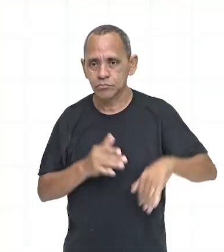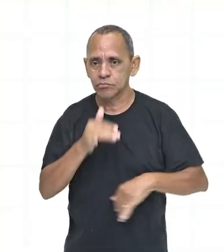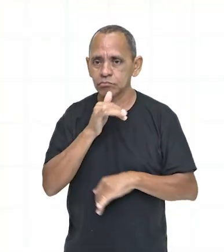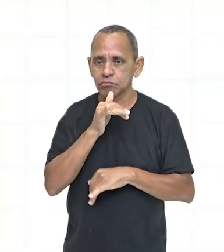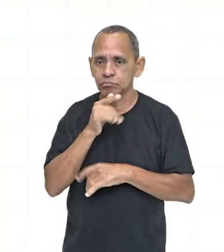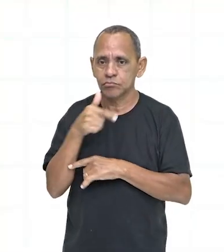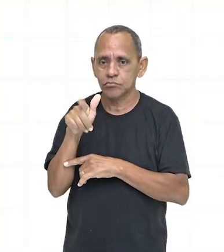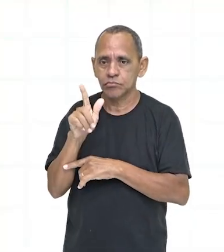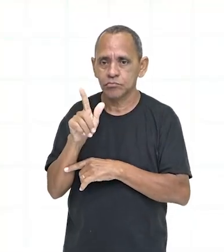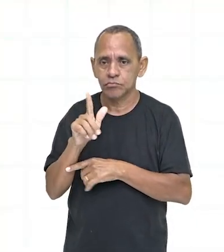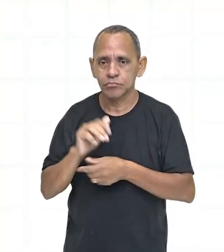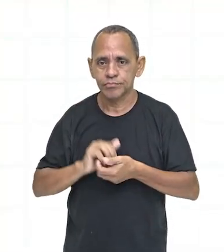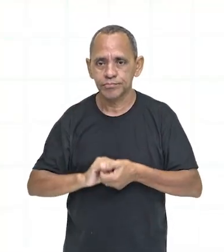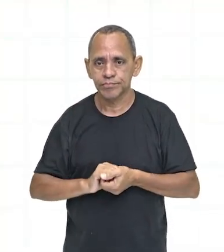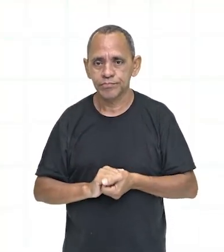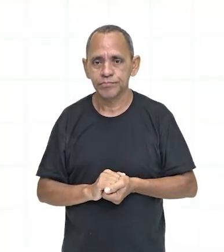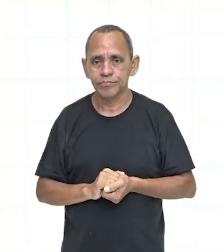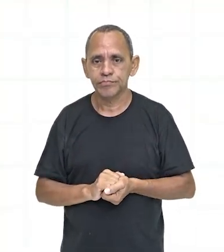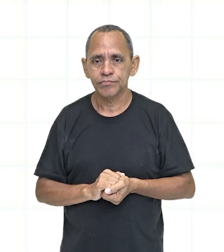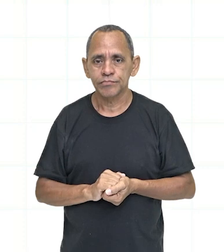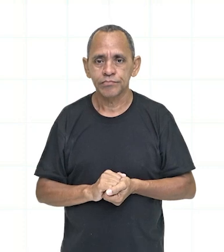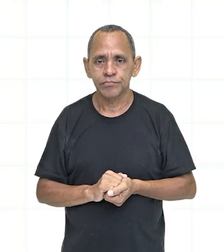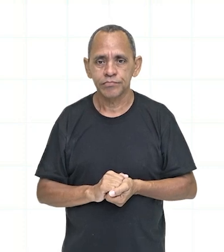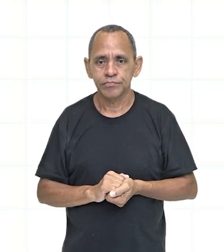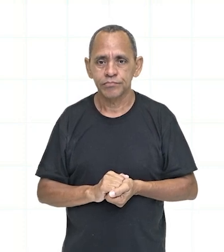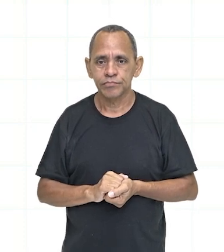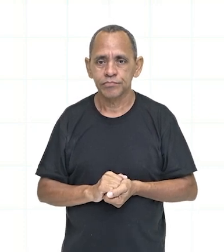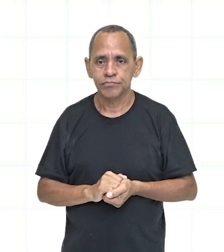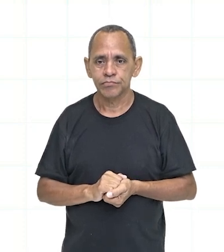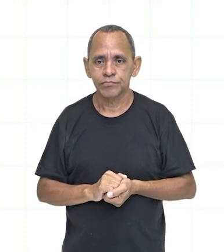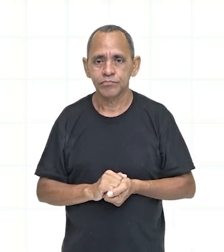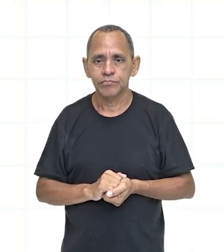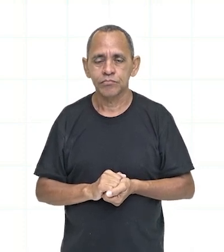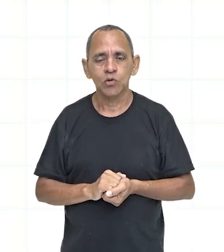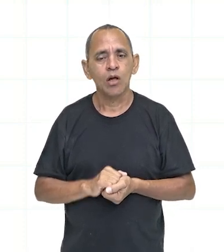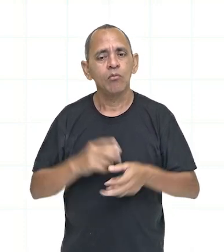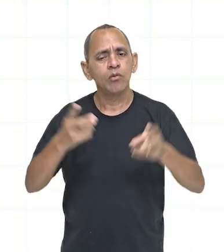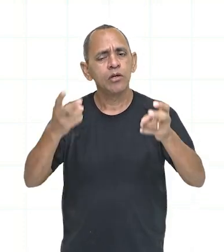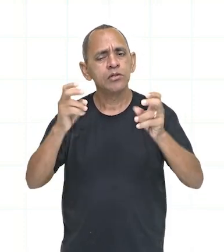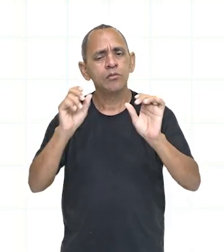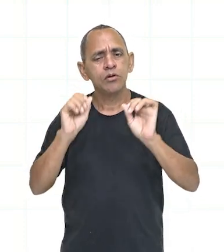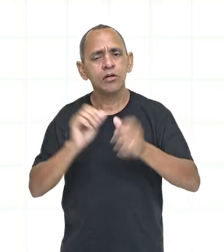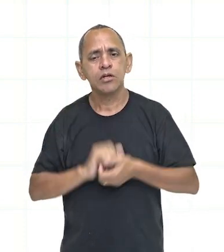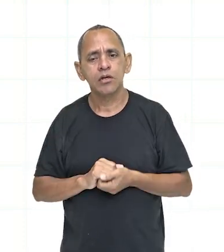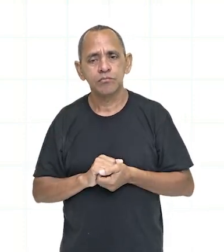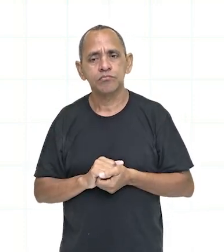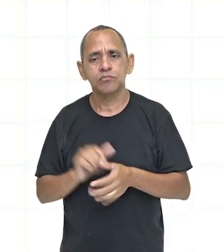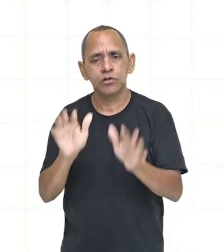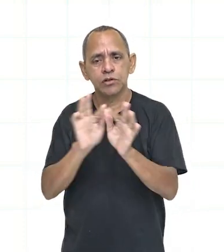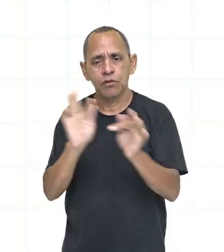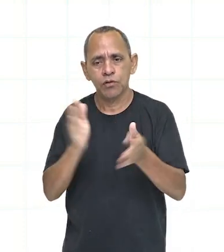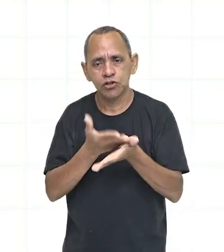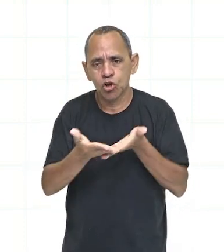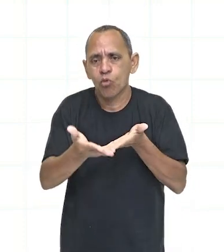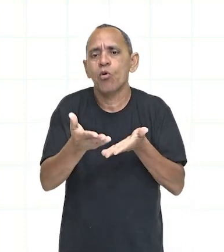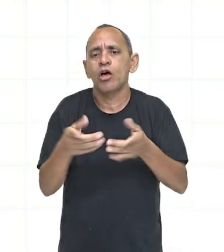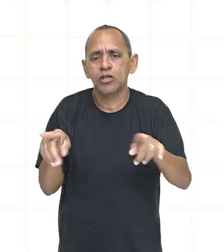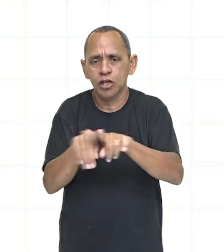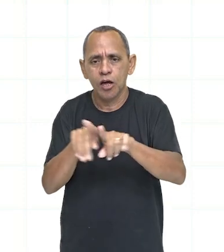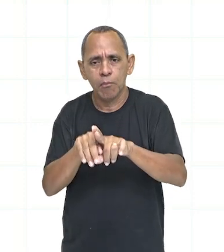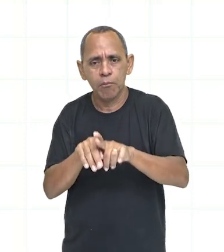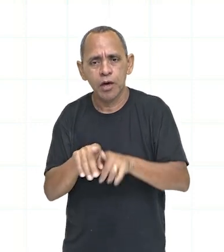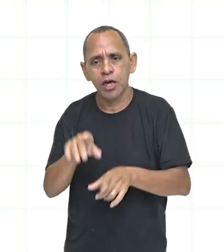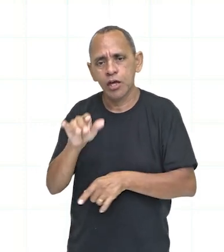agora. If simple present mais ou plus simple future. If you water